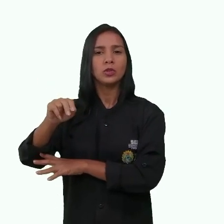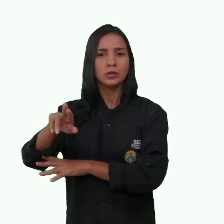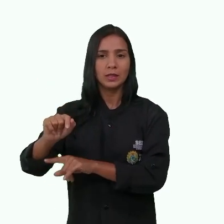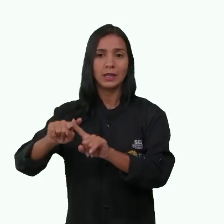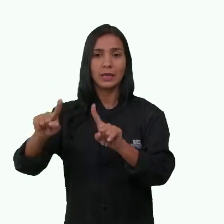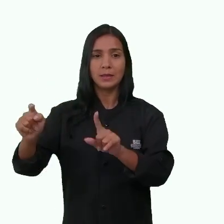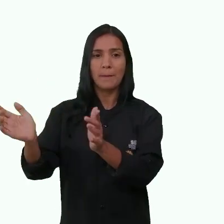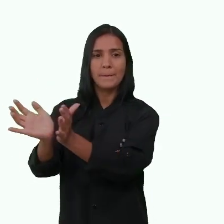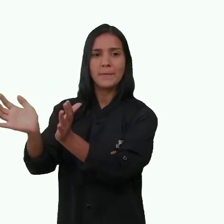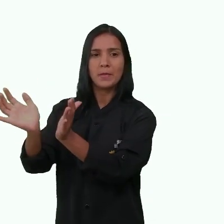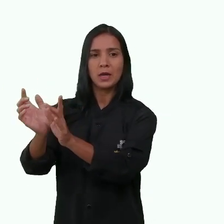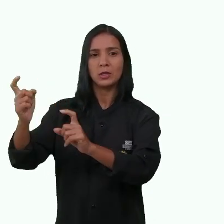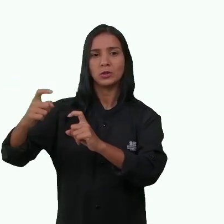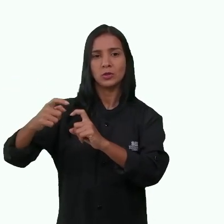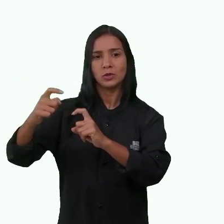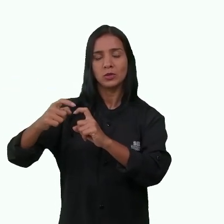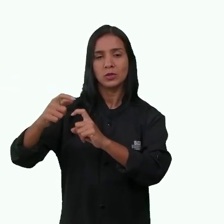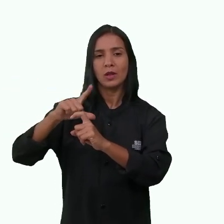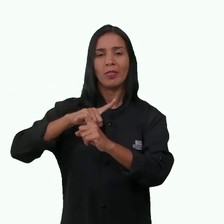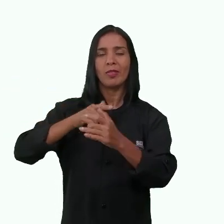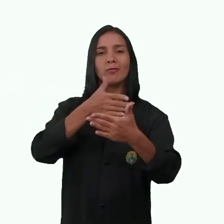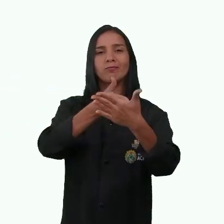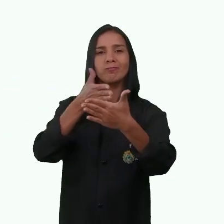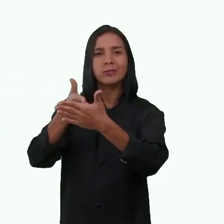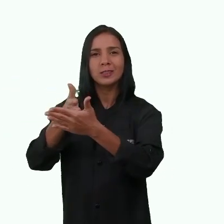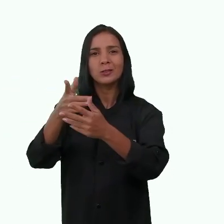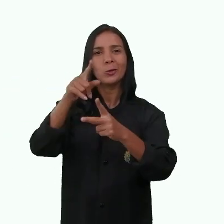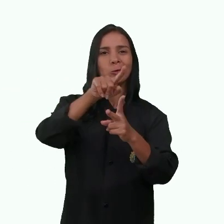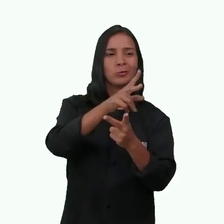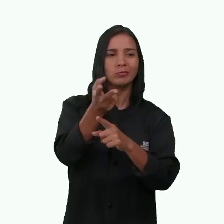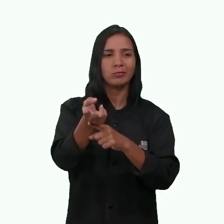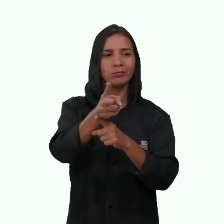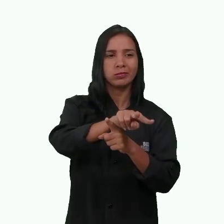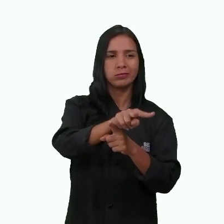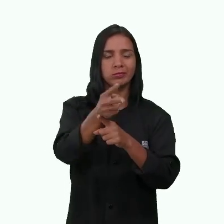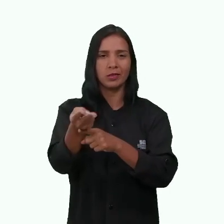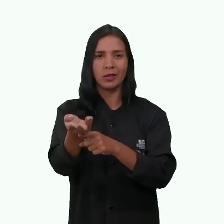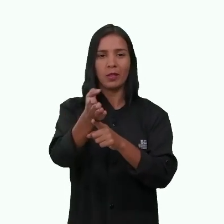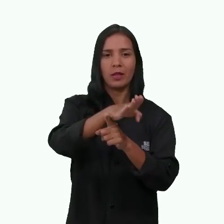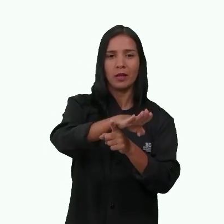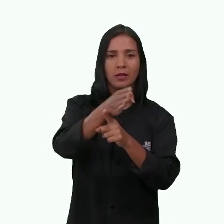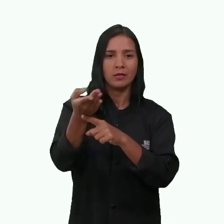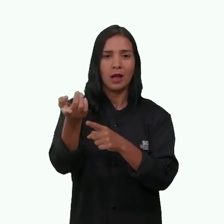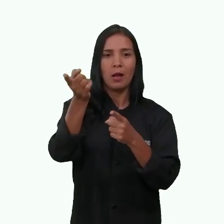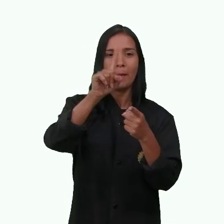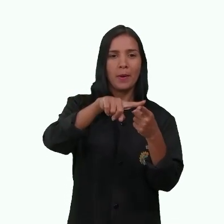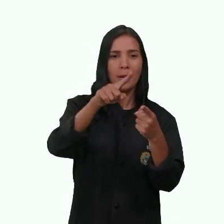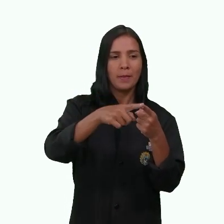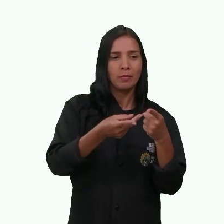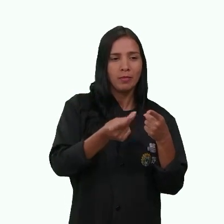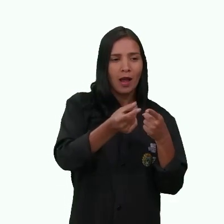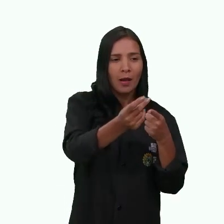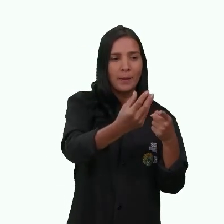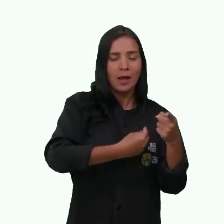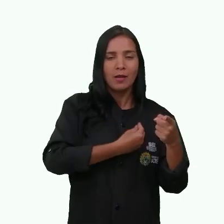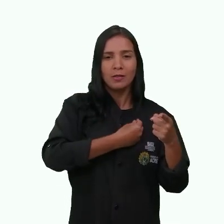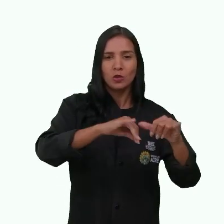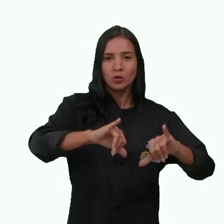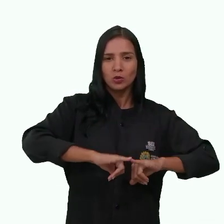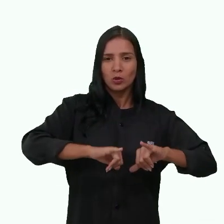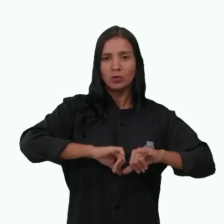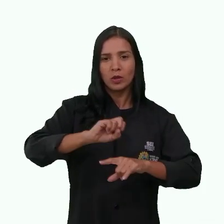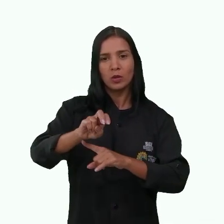um dilema: prolongar a vida do paciente, seguindo a lei estrita, ou respeitar